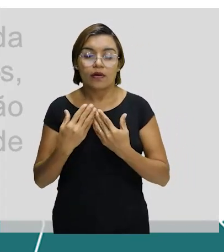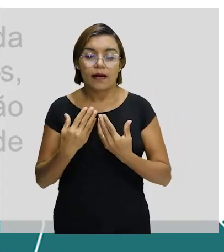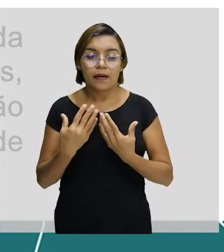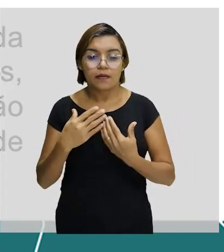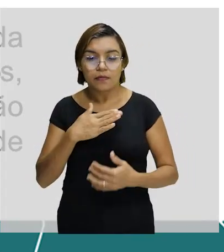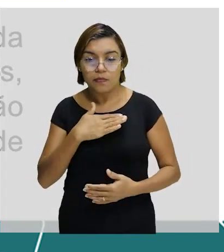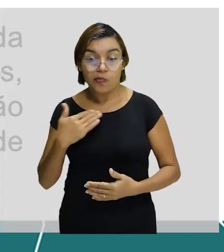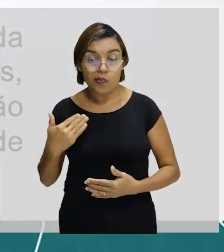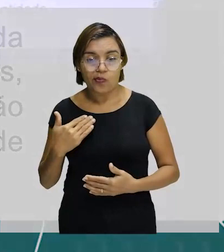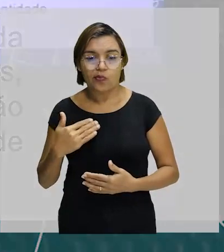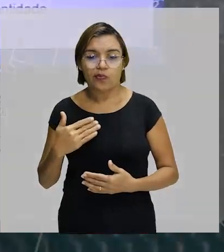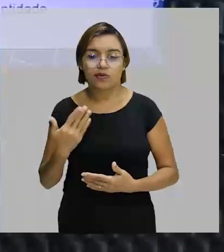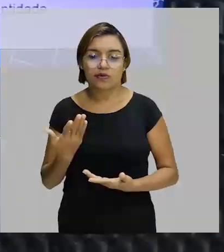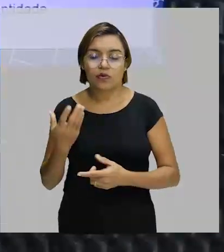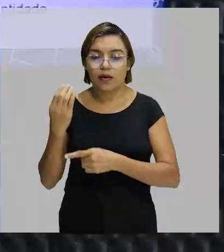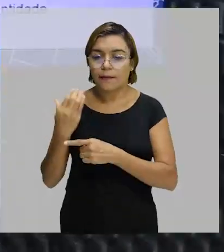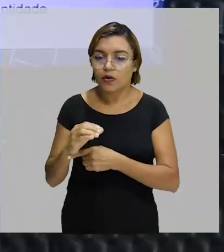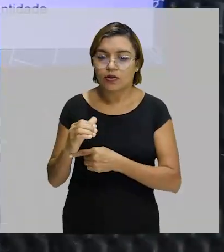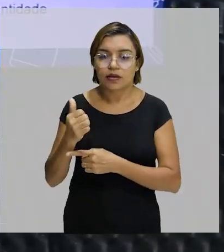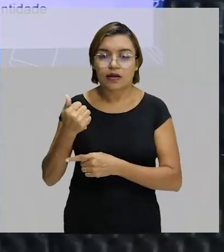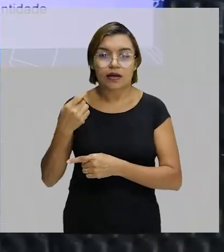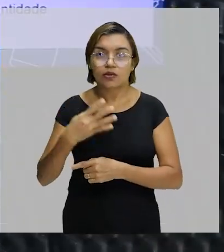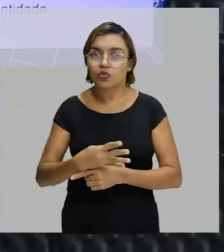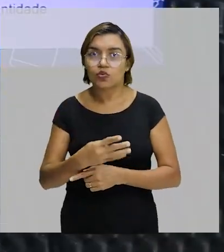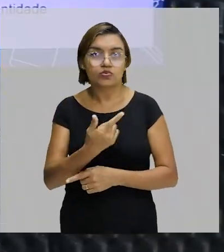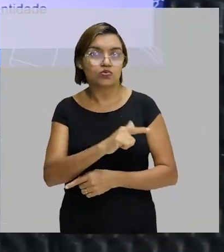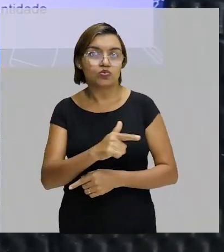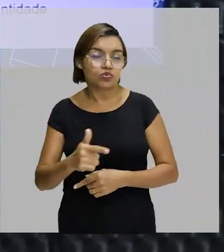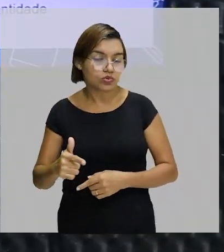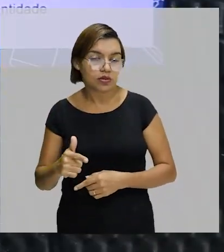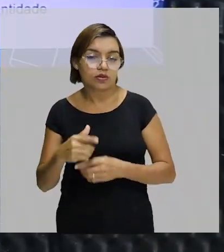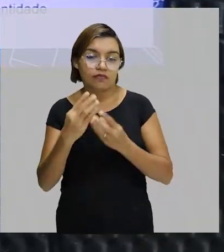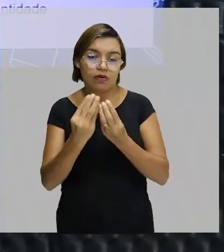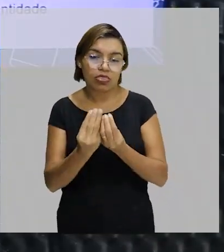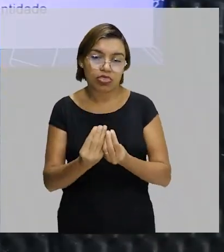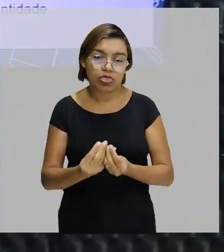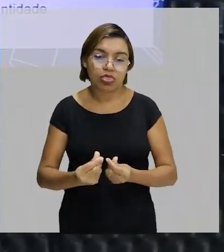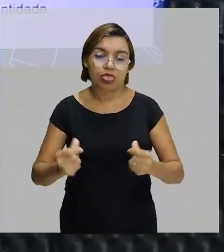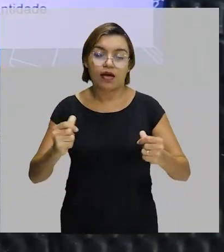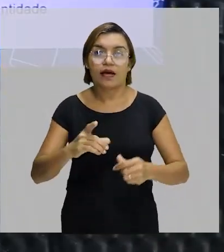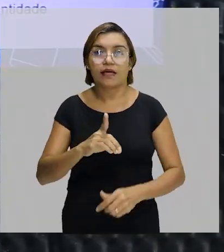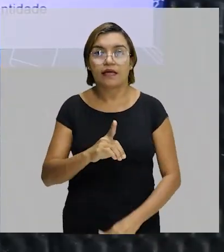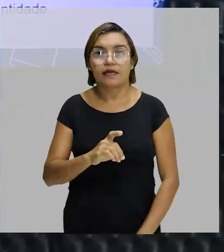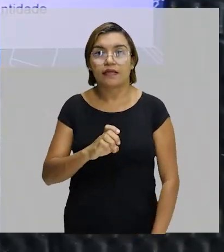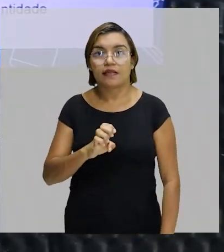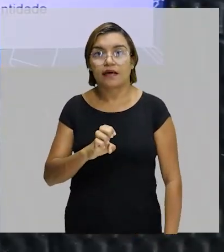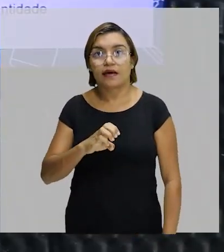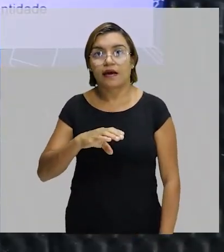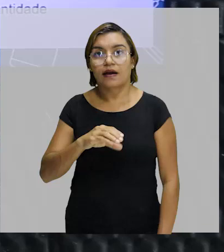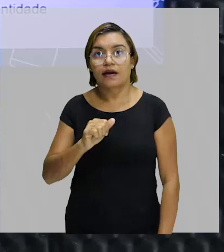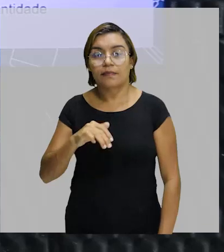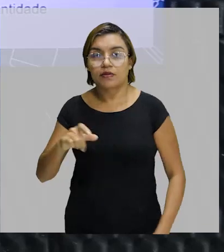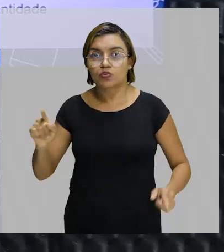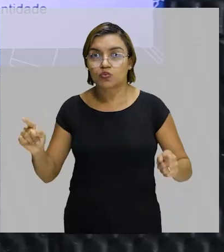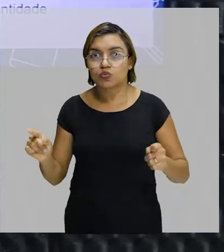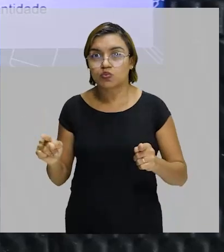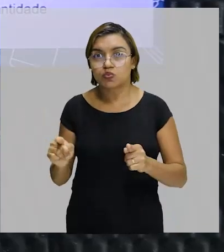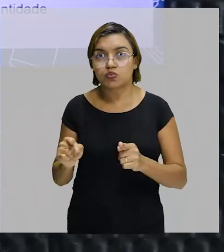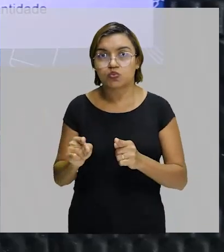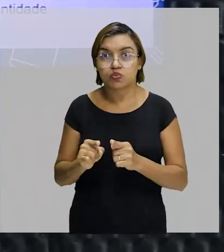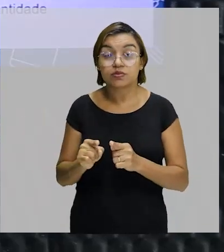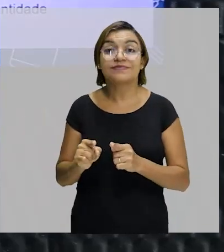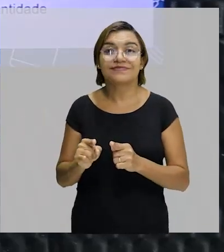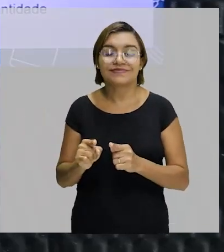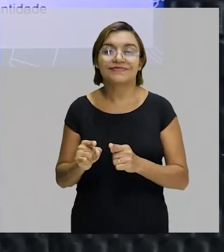ser reposto. E então ocorre apenas o seu decaimento, né? Que vai ser a diminuição,